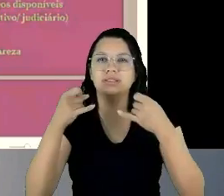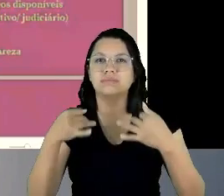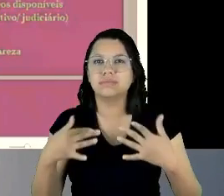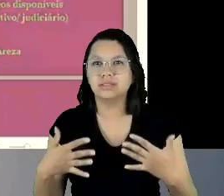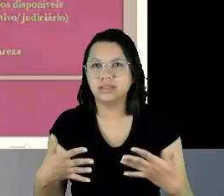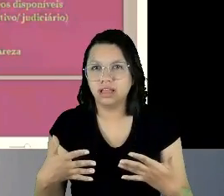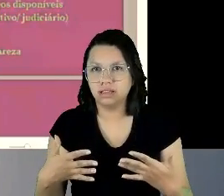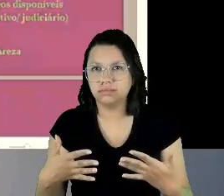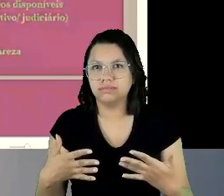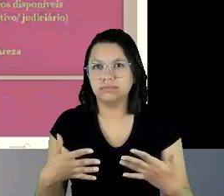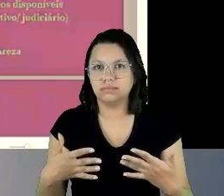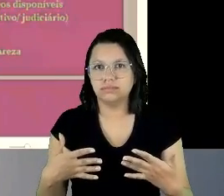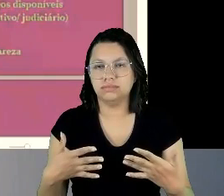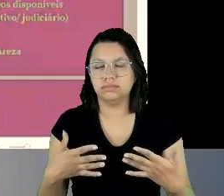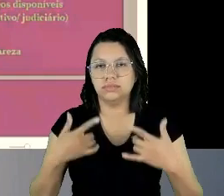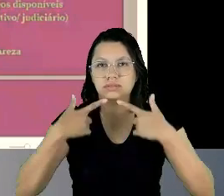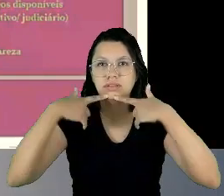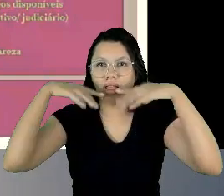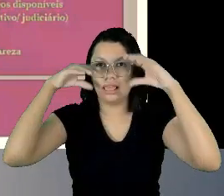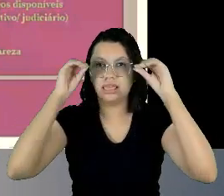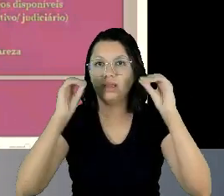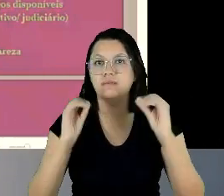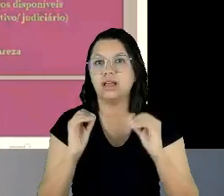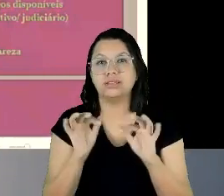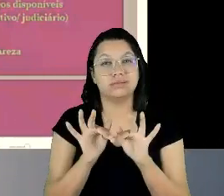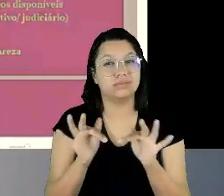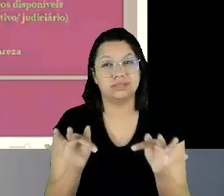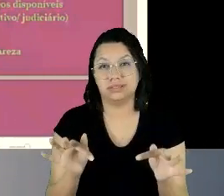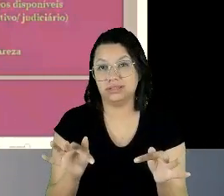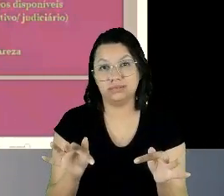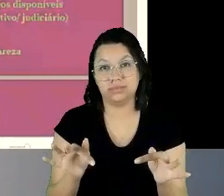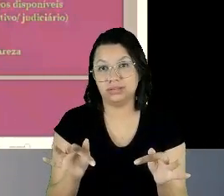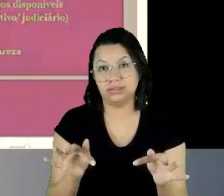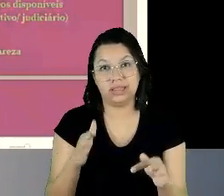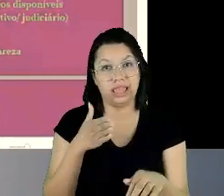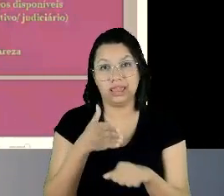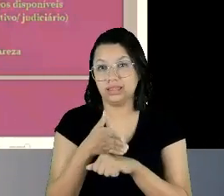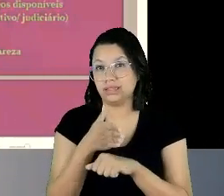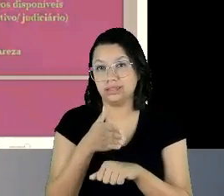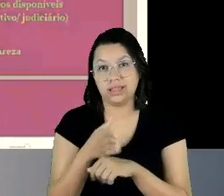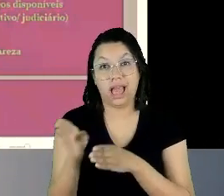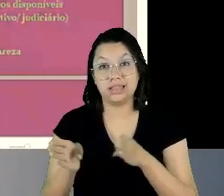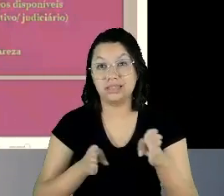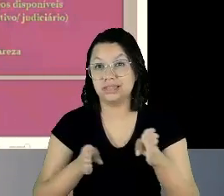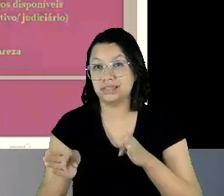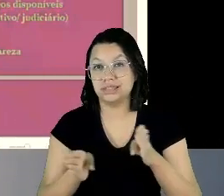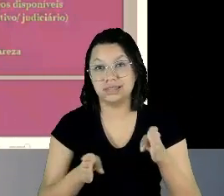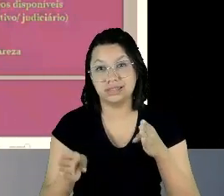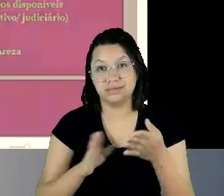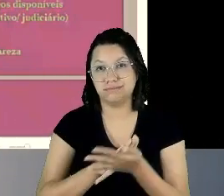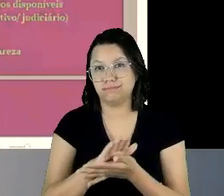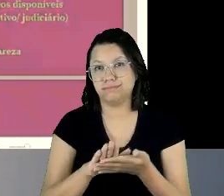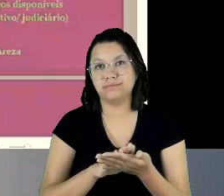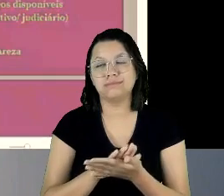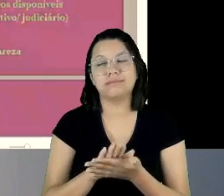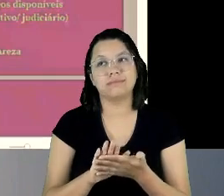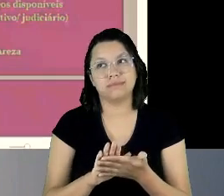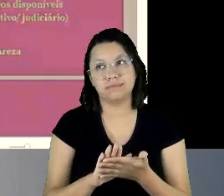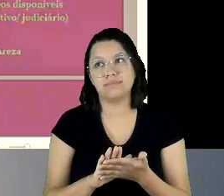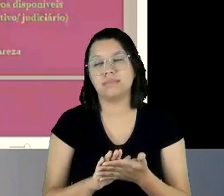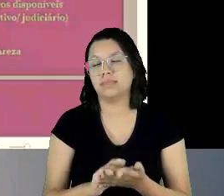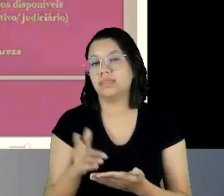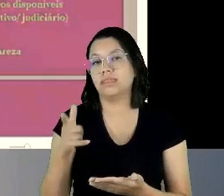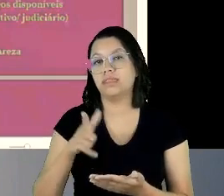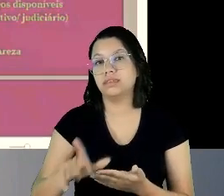explicar, né? A linguagem não é simples e nem acessível, e, enfim, uma série